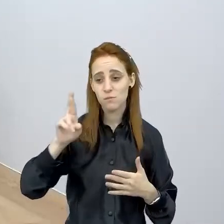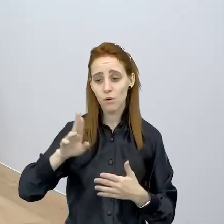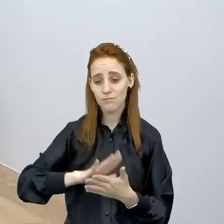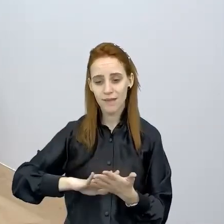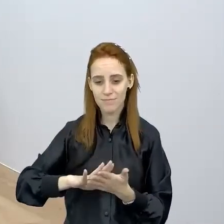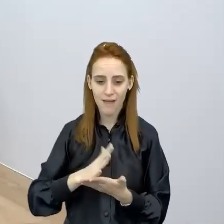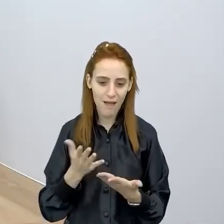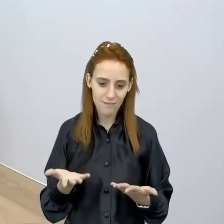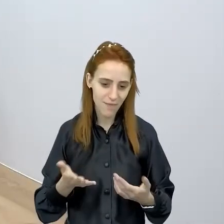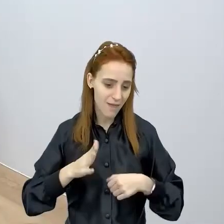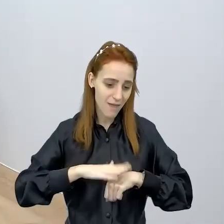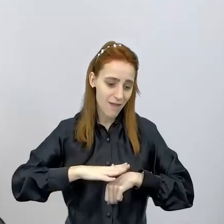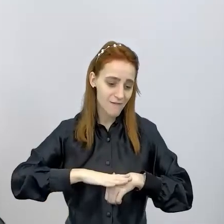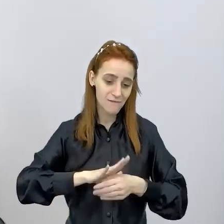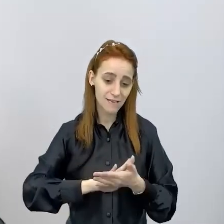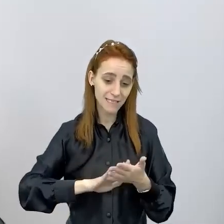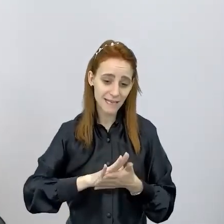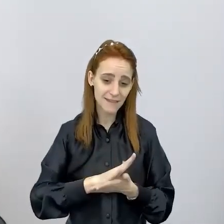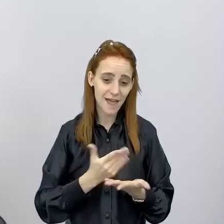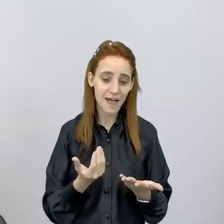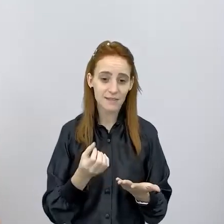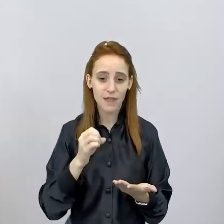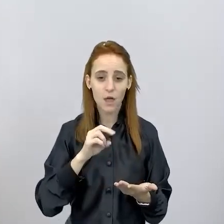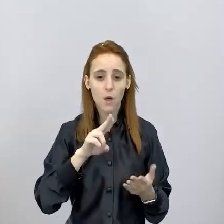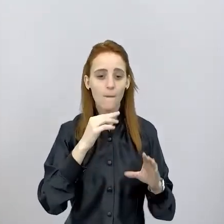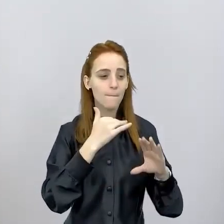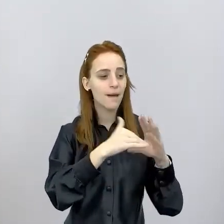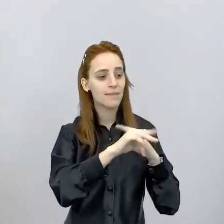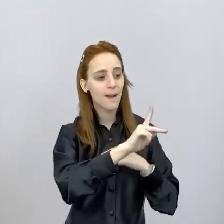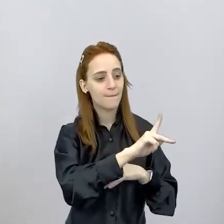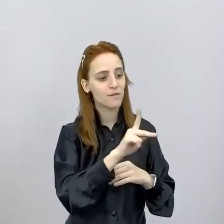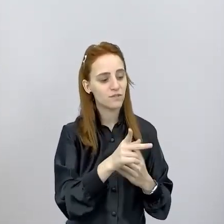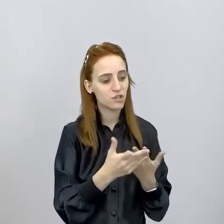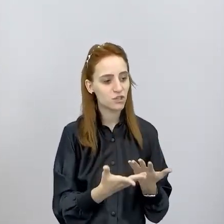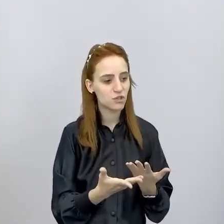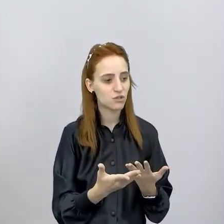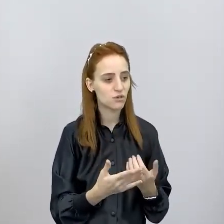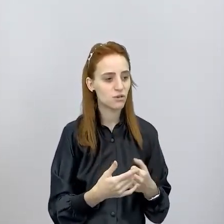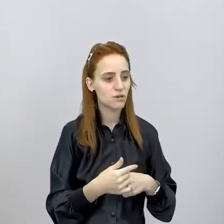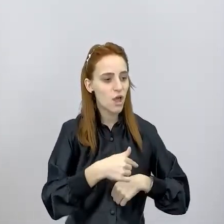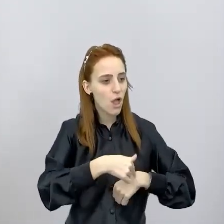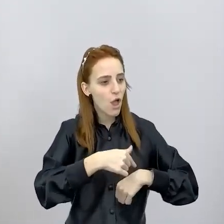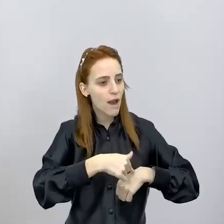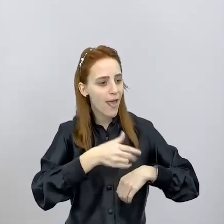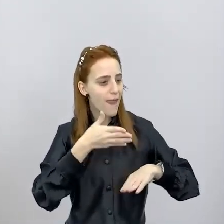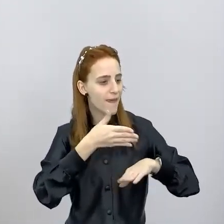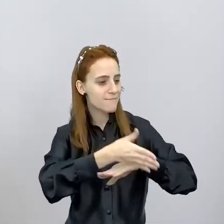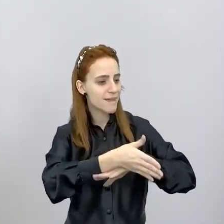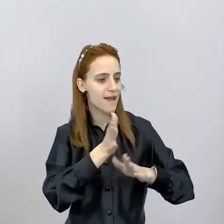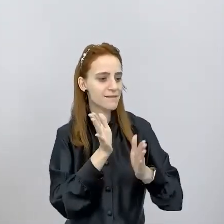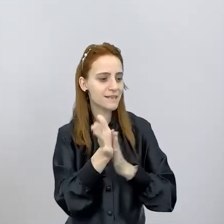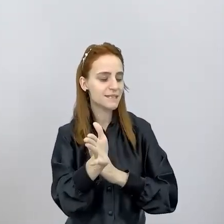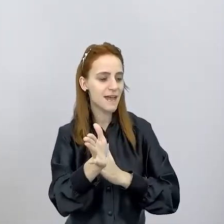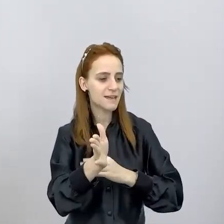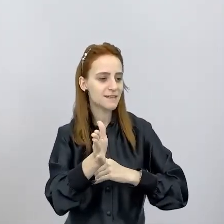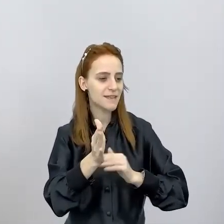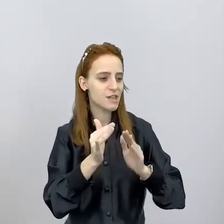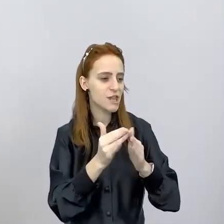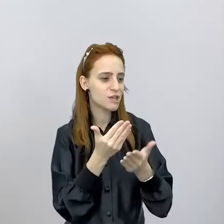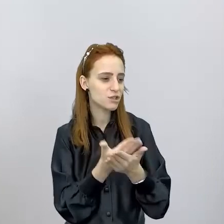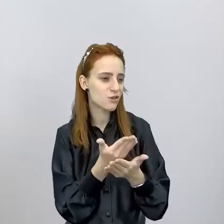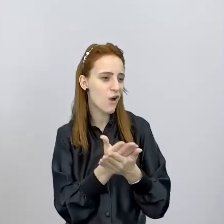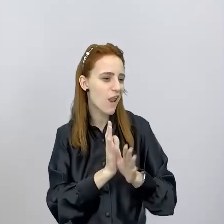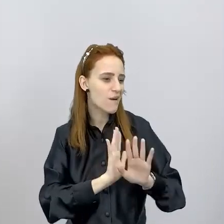manda para a professora, professora, olha, o horário de entrada e saída da escola não está certo, mas a professora cuida